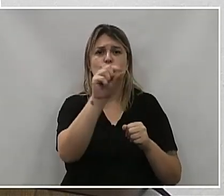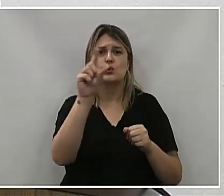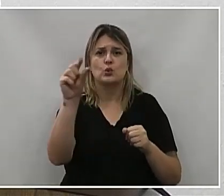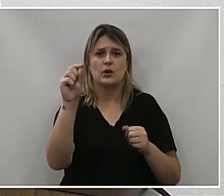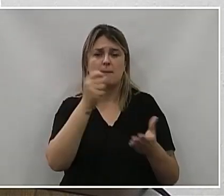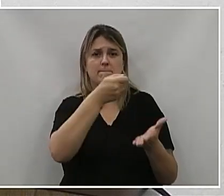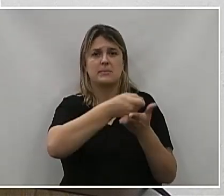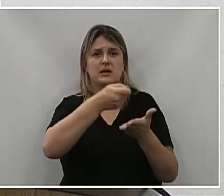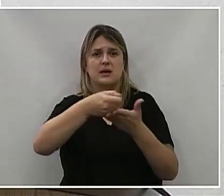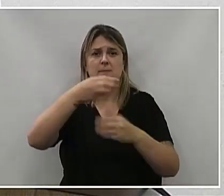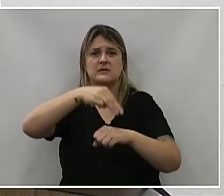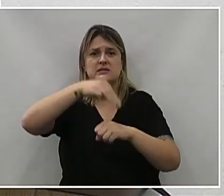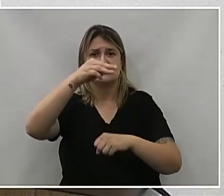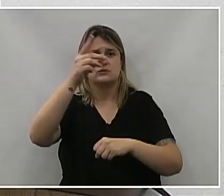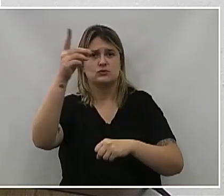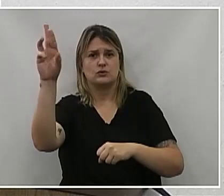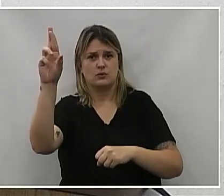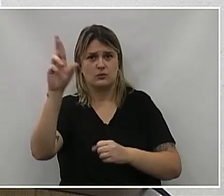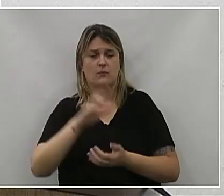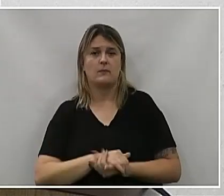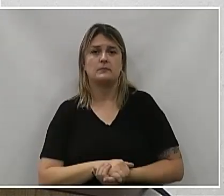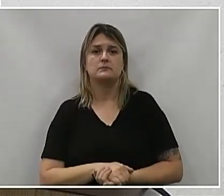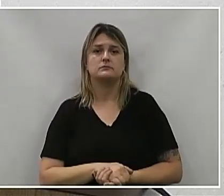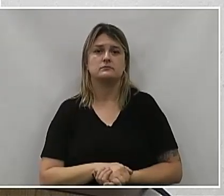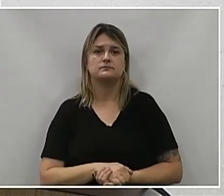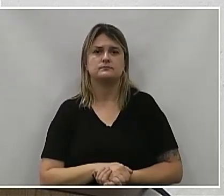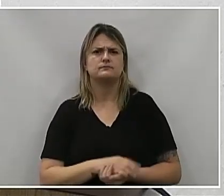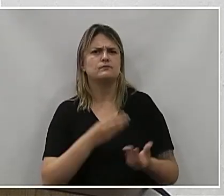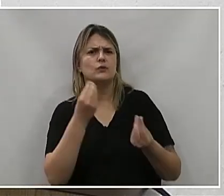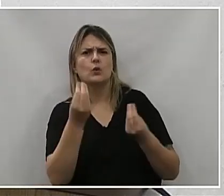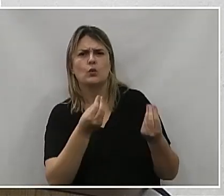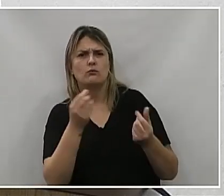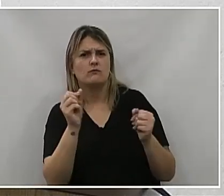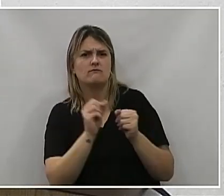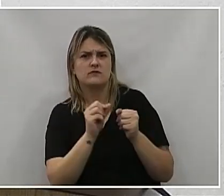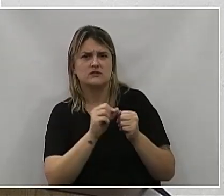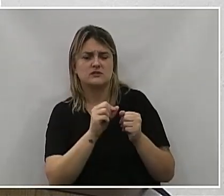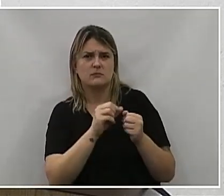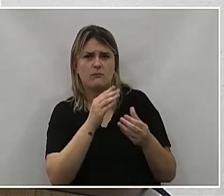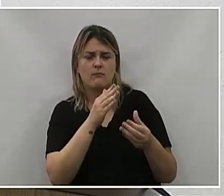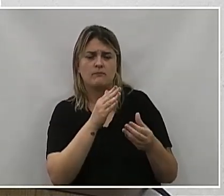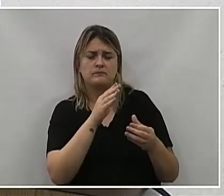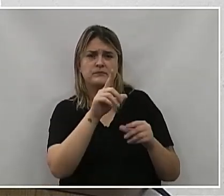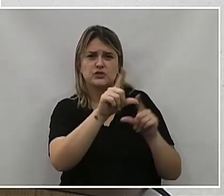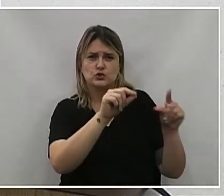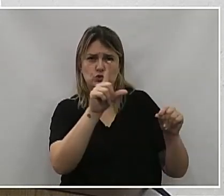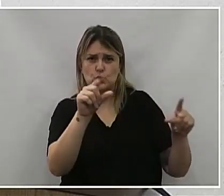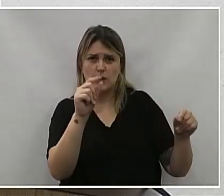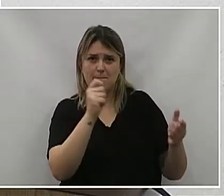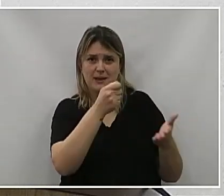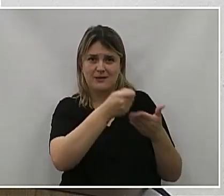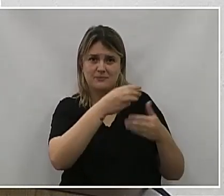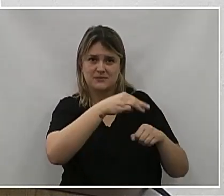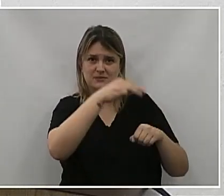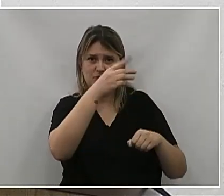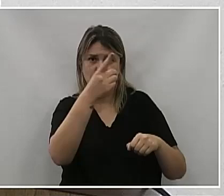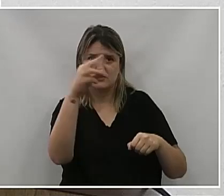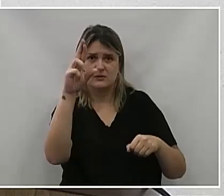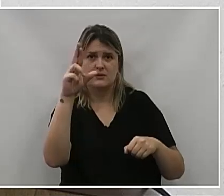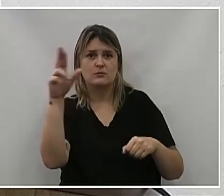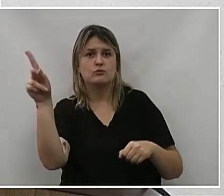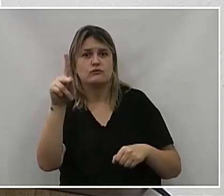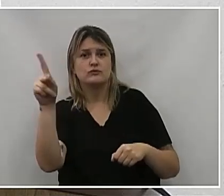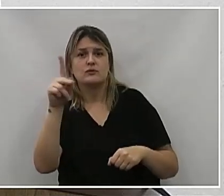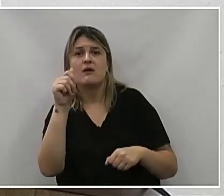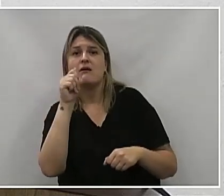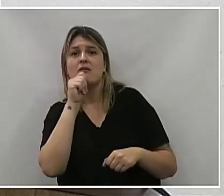para pagamento dos mestrado e doutorado. E como que foi feito o processo de seleção para pagar mestrado e doutorado para os professores